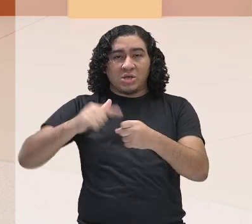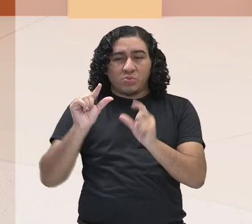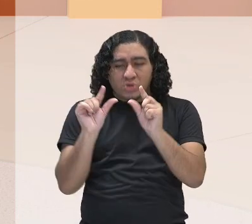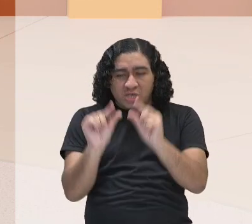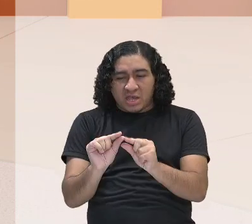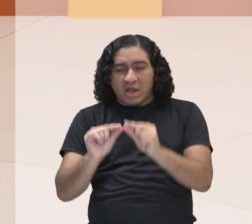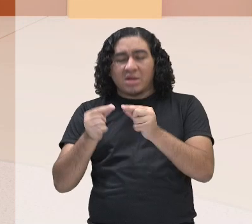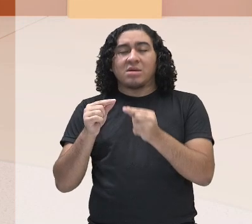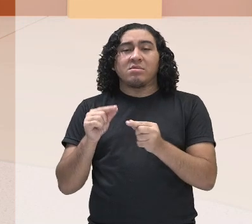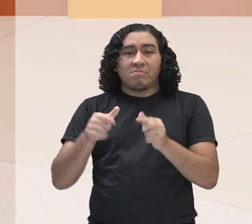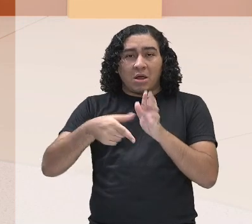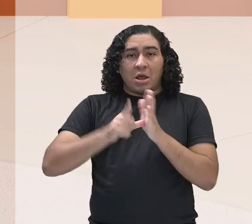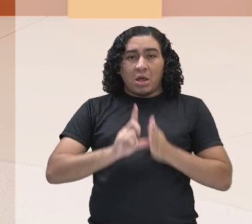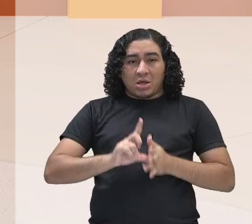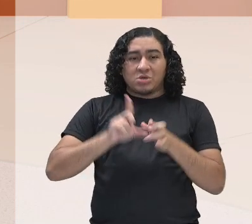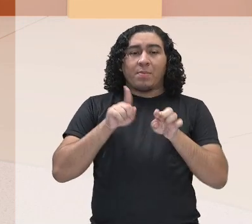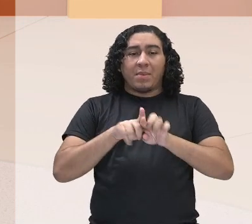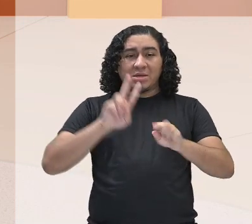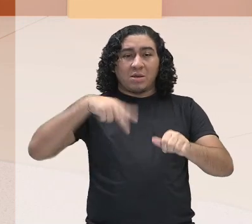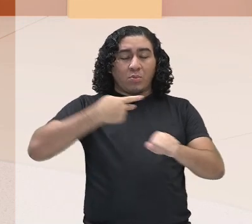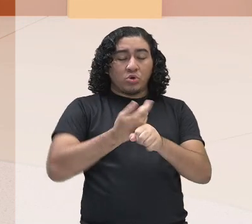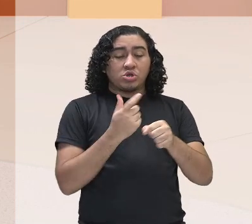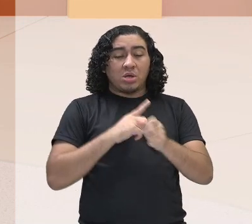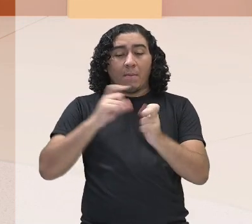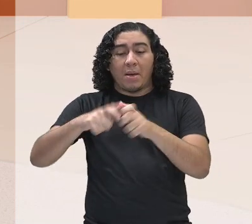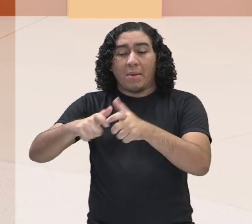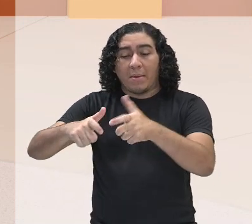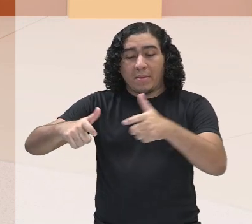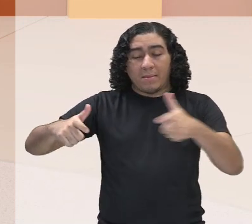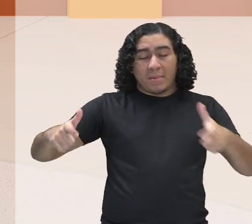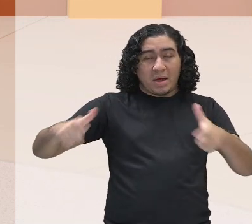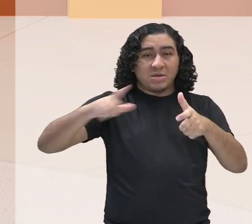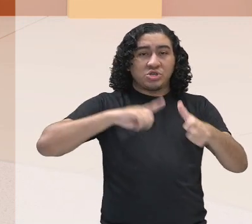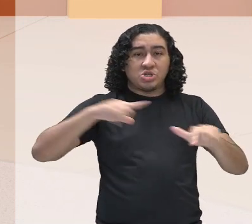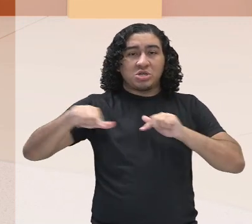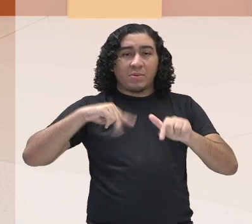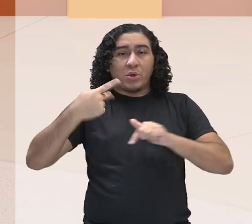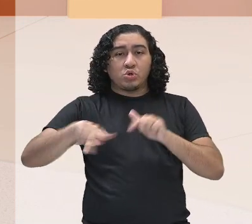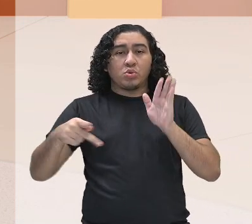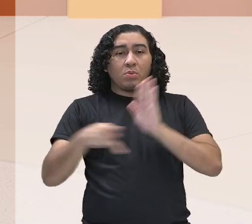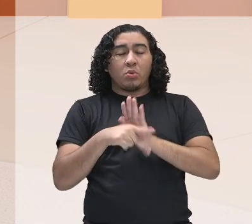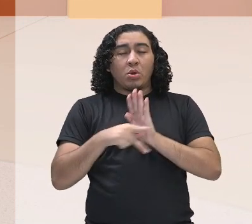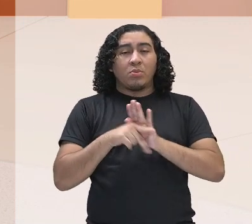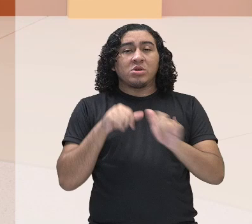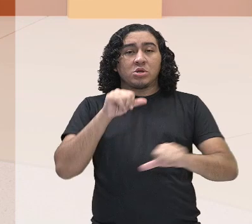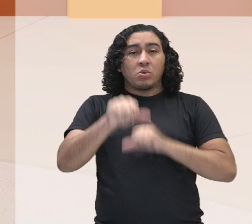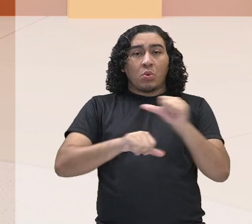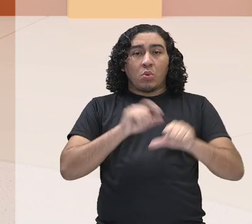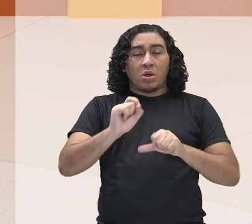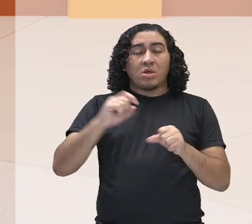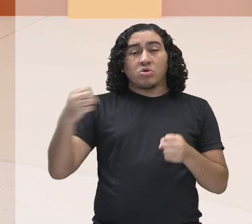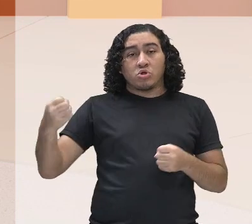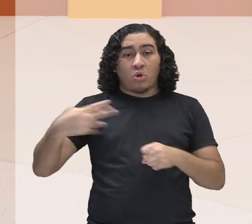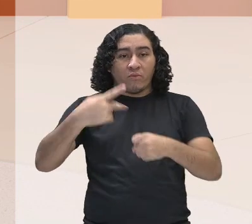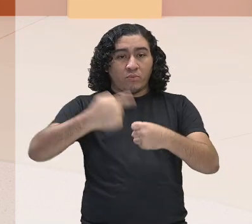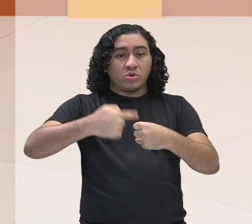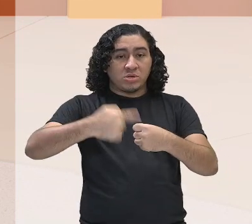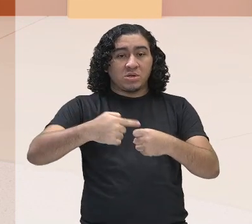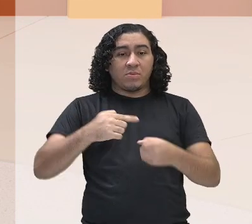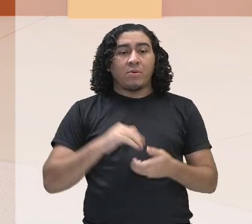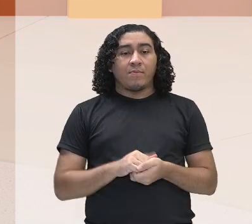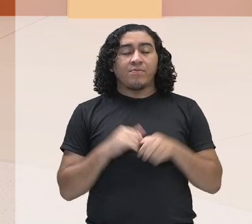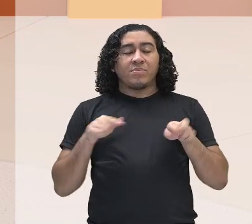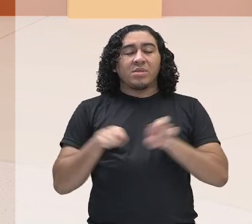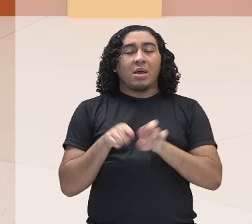tinham menor destaque, mas com o crescimento de atividades da mineração, da siderurgia, se transformaram em novos municípios e